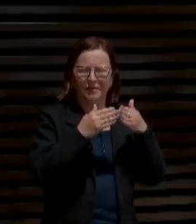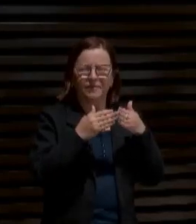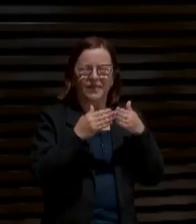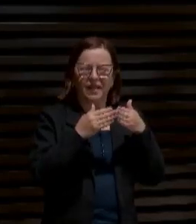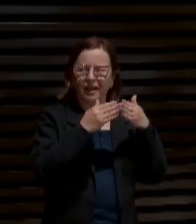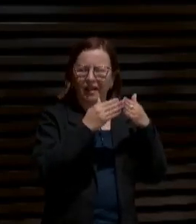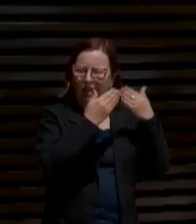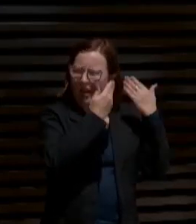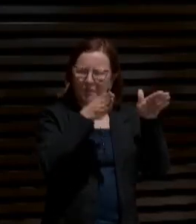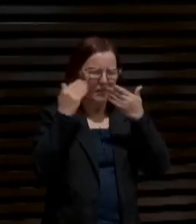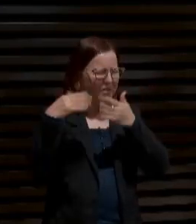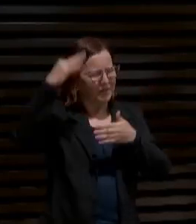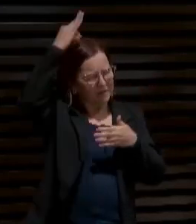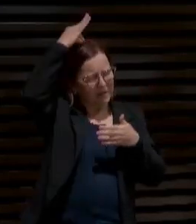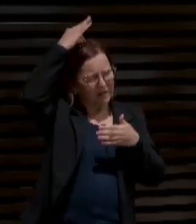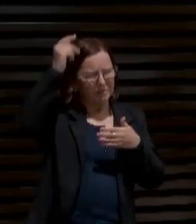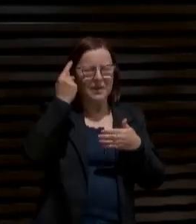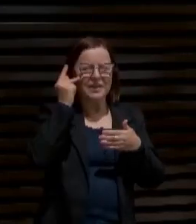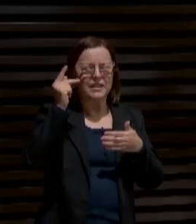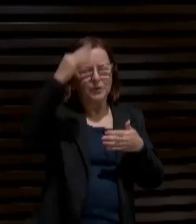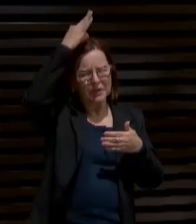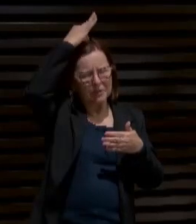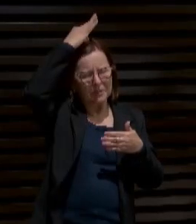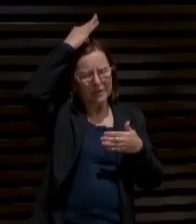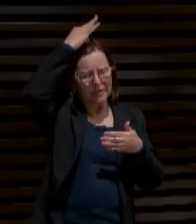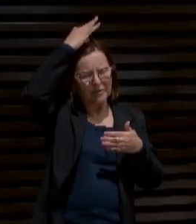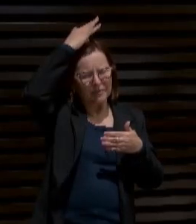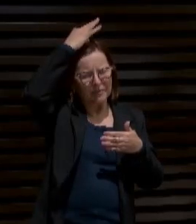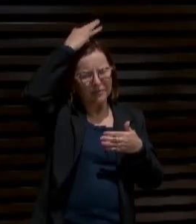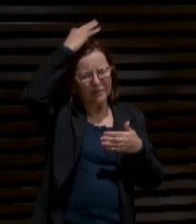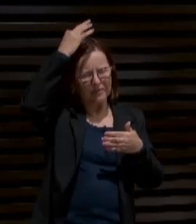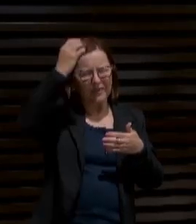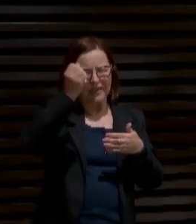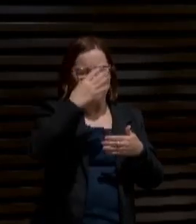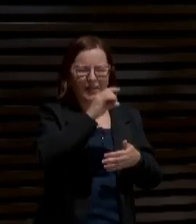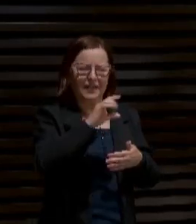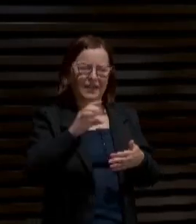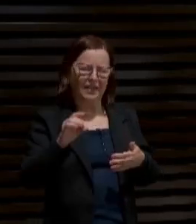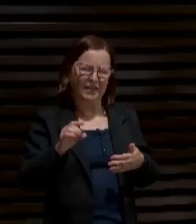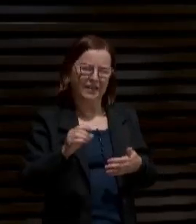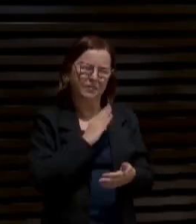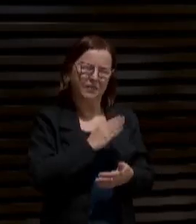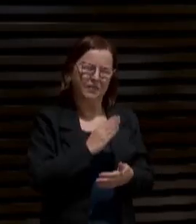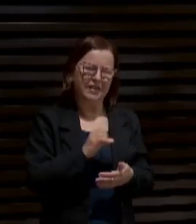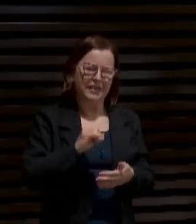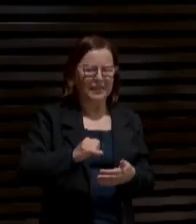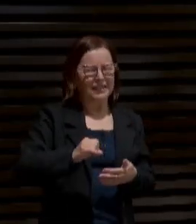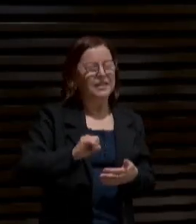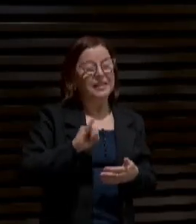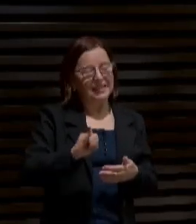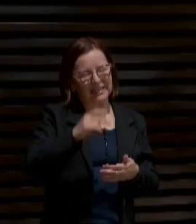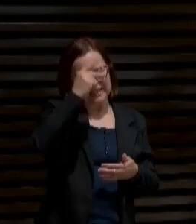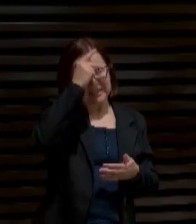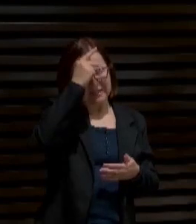Senhor para que o teu espírito Fale a cada coração e se há alguém aqui que ainda não foi levado a crescer na sua